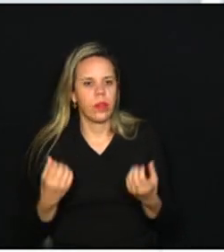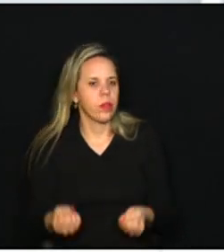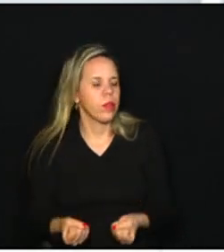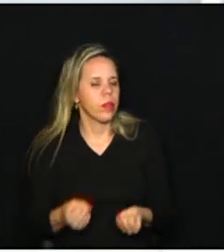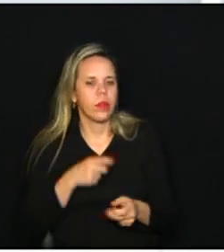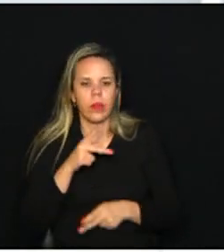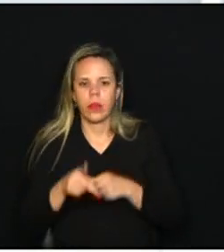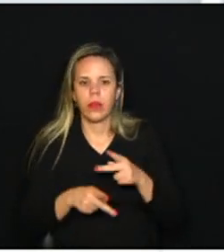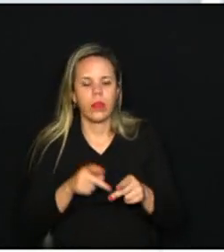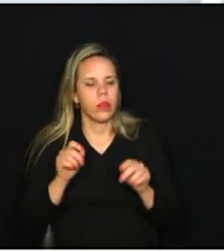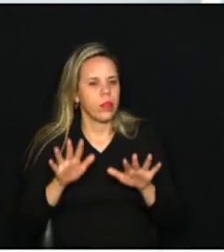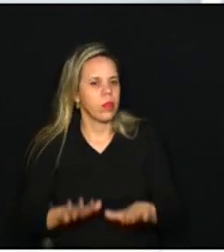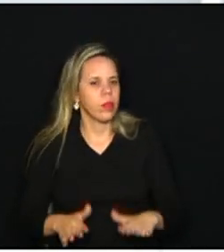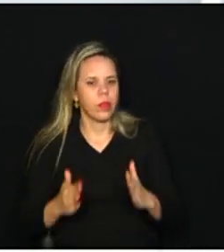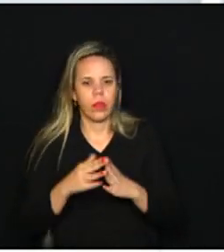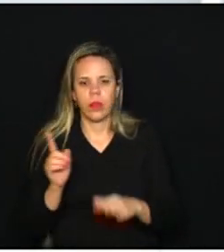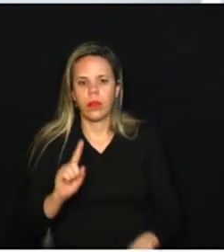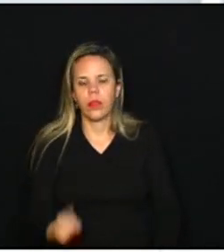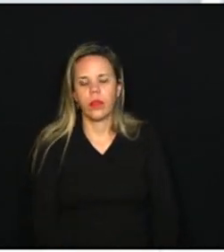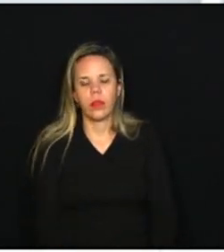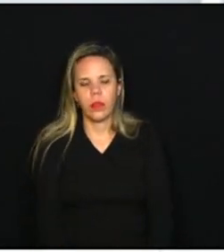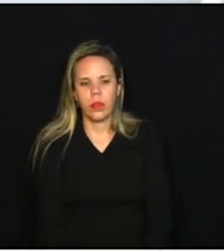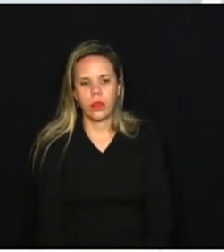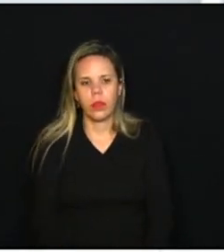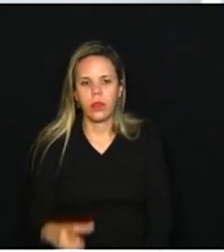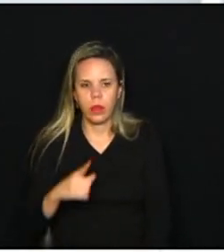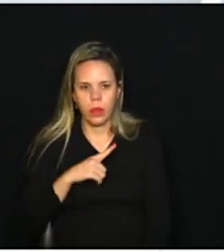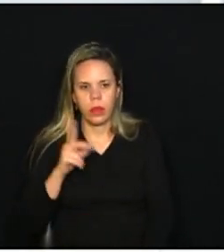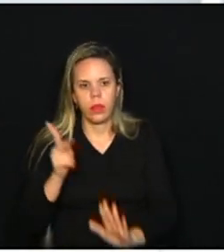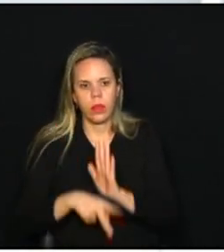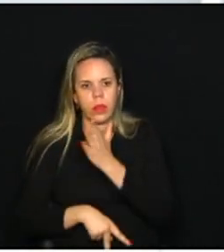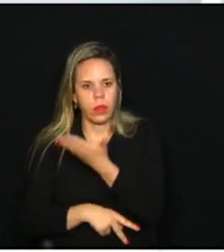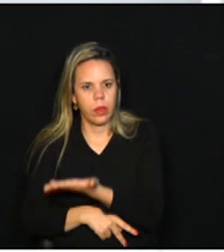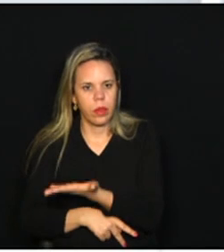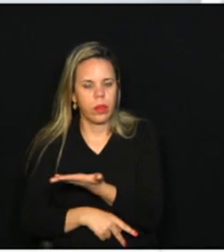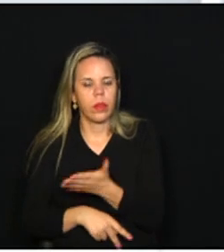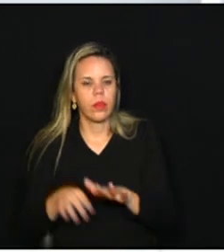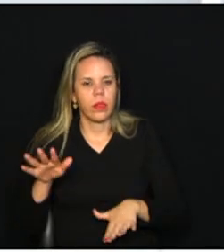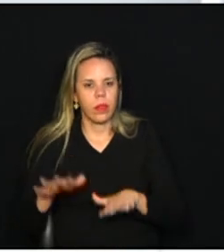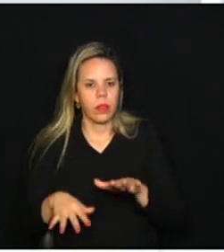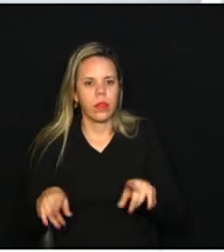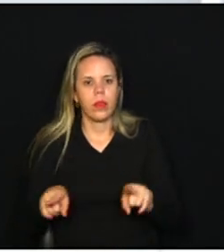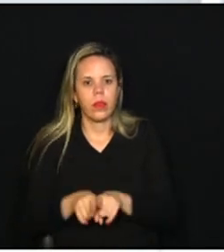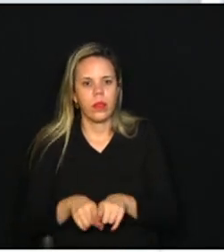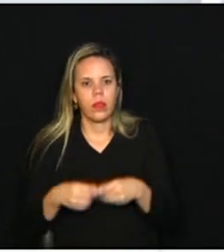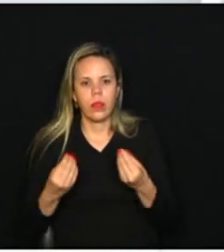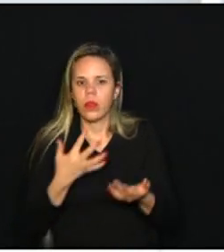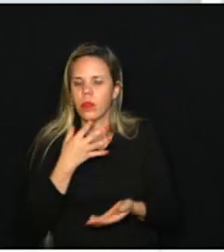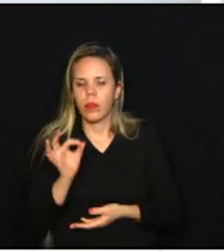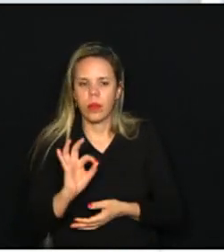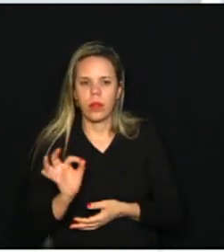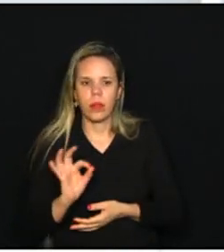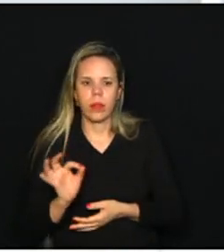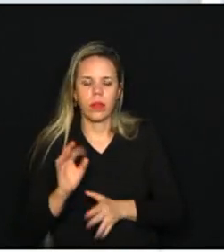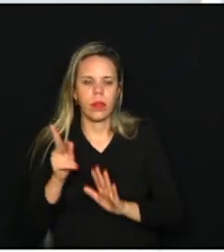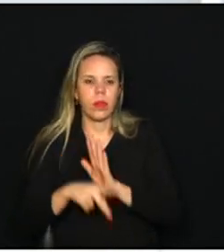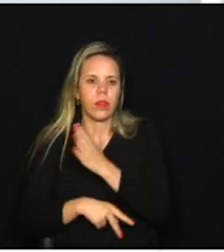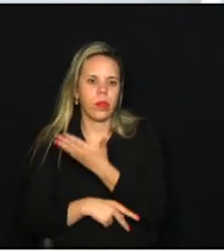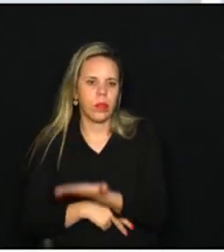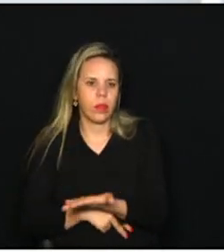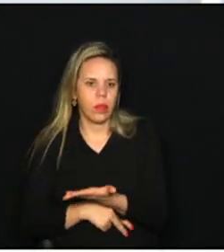essas pessoas fiquem em casa. Nós temos um projeto que talvez também vocês não conheçam, que é um projeto